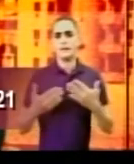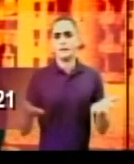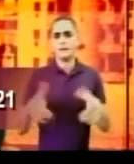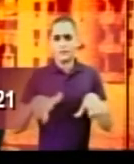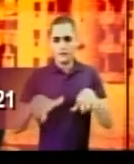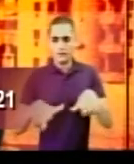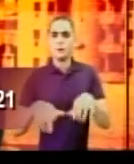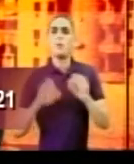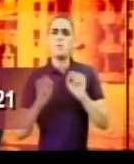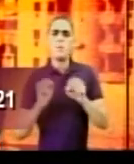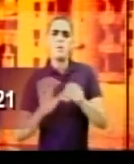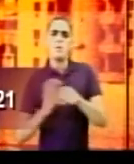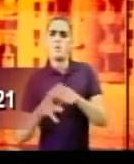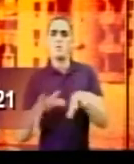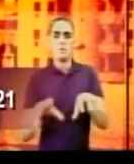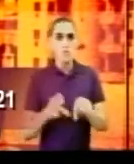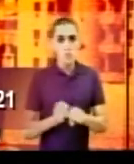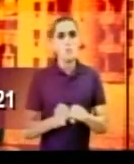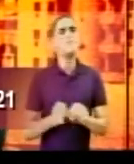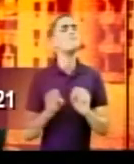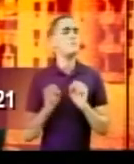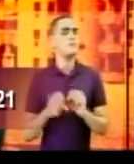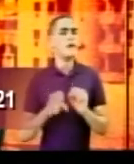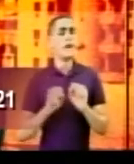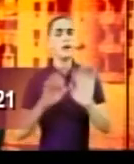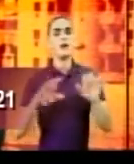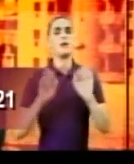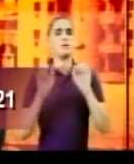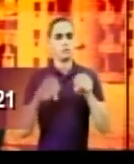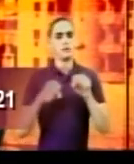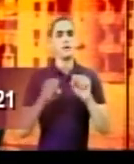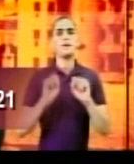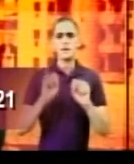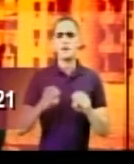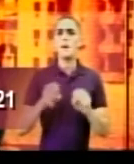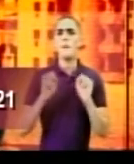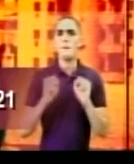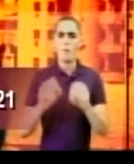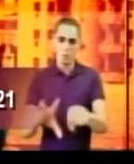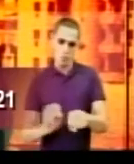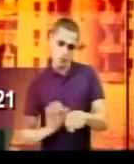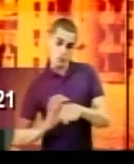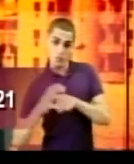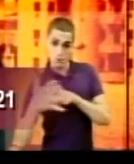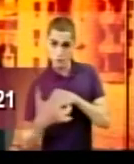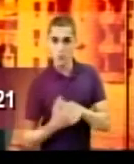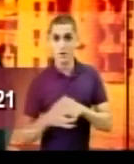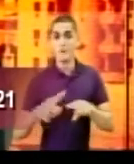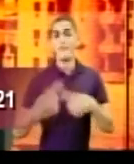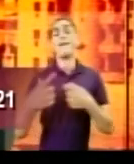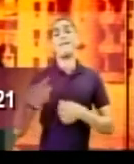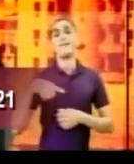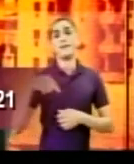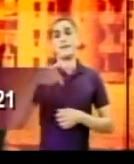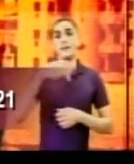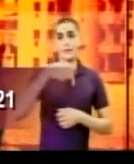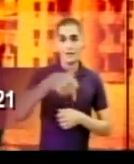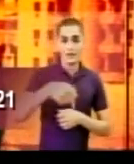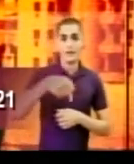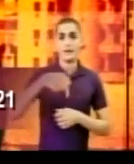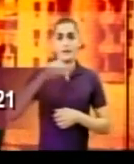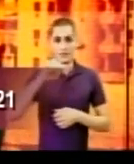podem, obviamente, contrair a doença. Mas nós temos 7.800 doses,